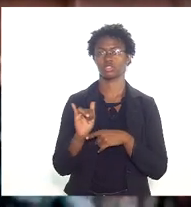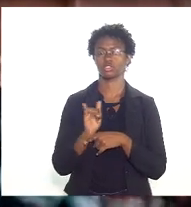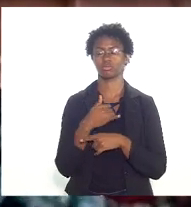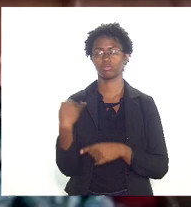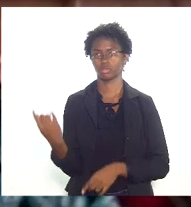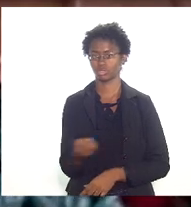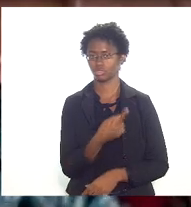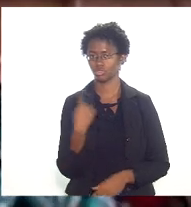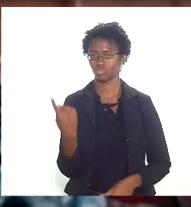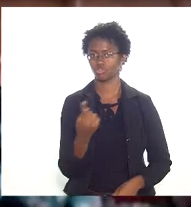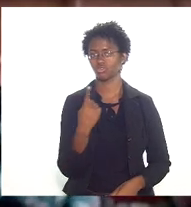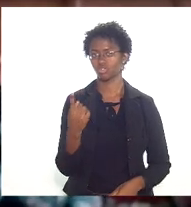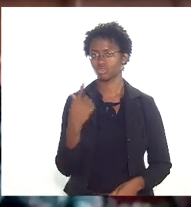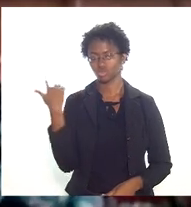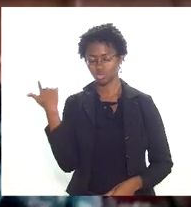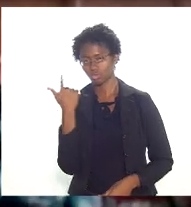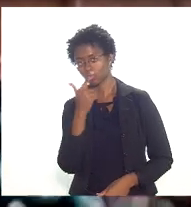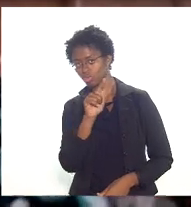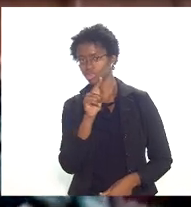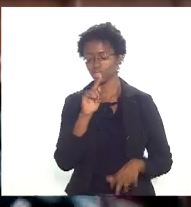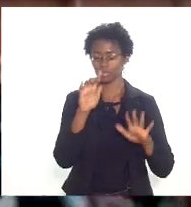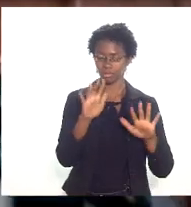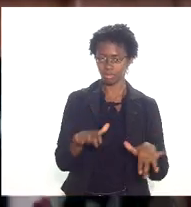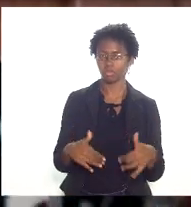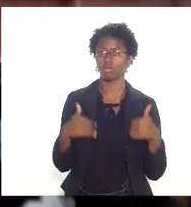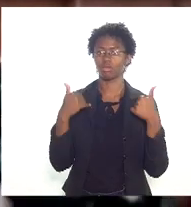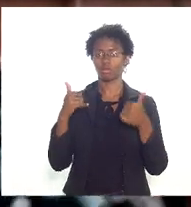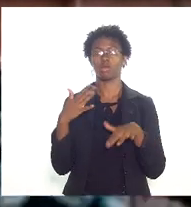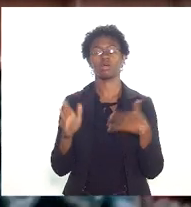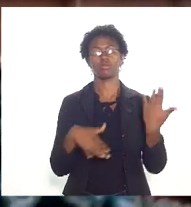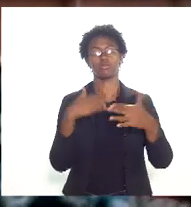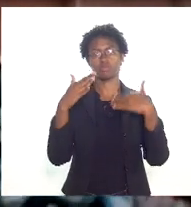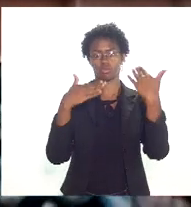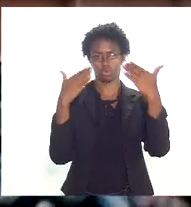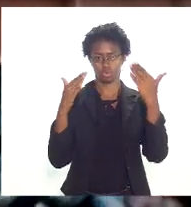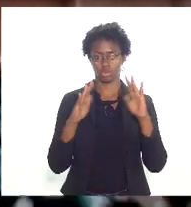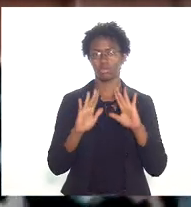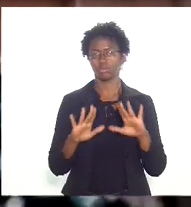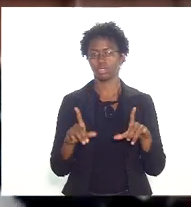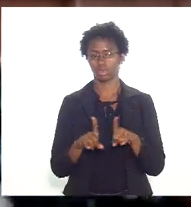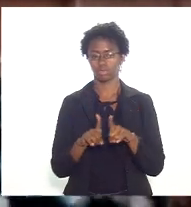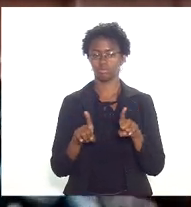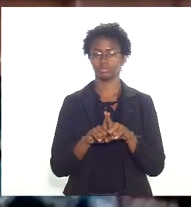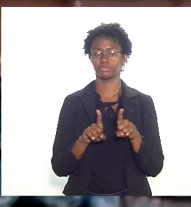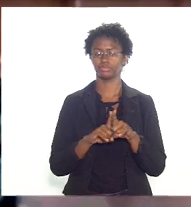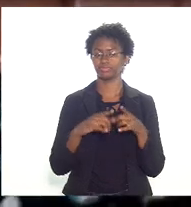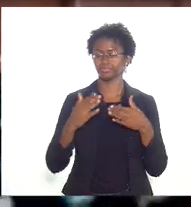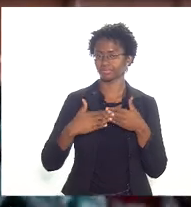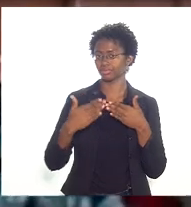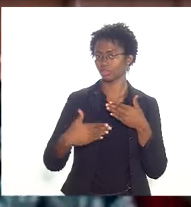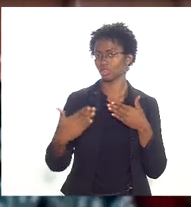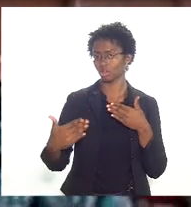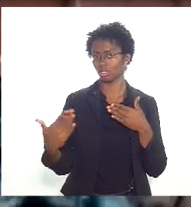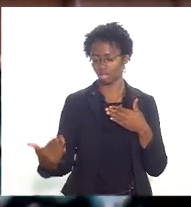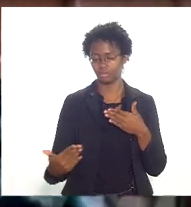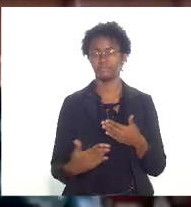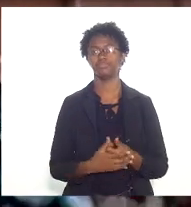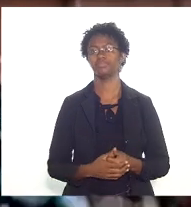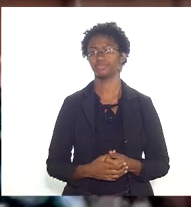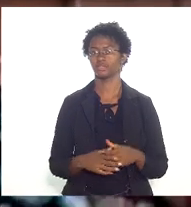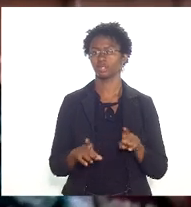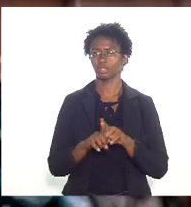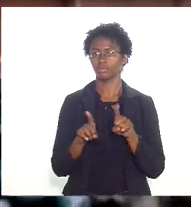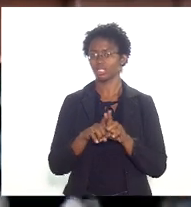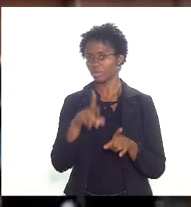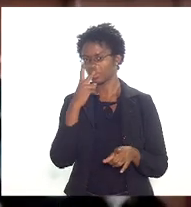saia do buraco em que a gente foi lançado e dos é processos e pegadinhas